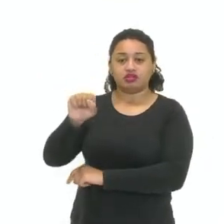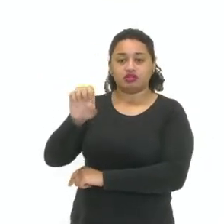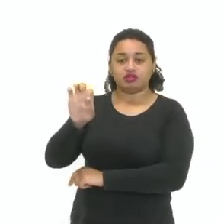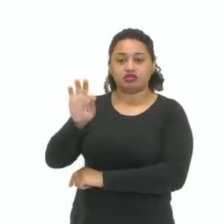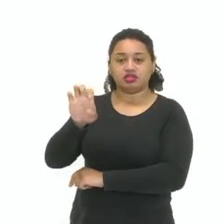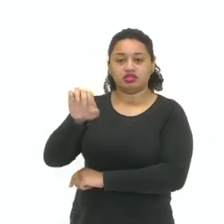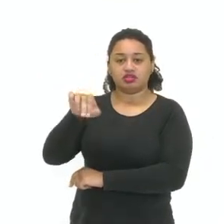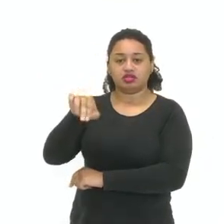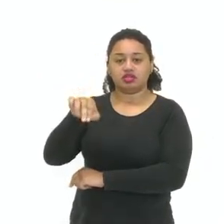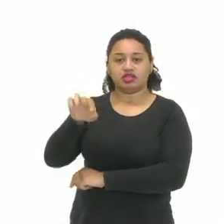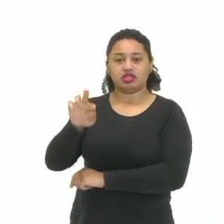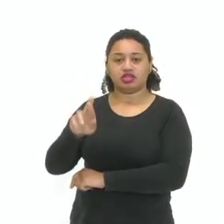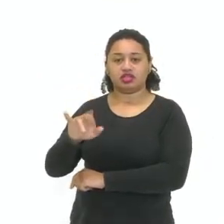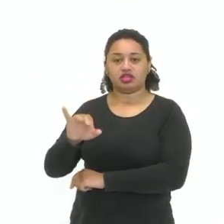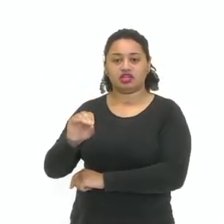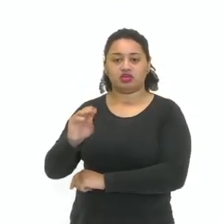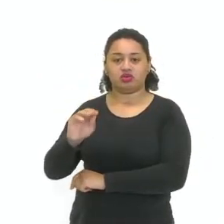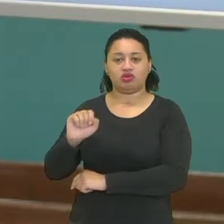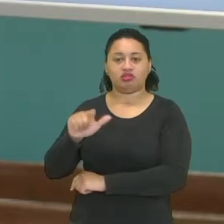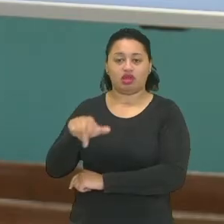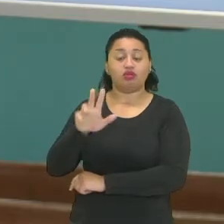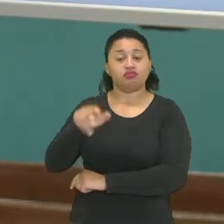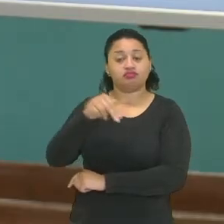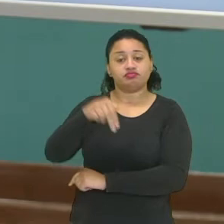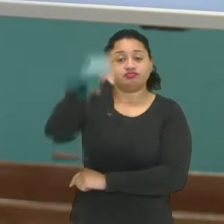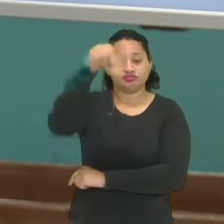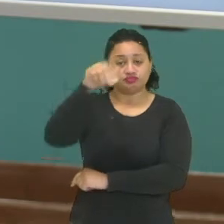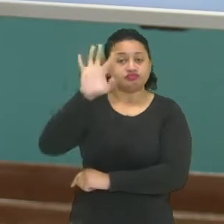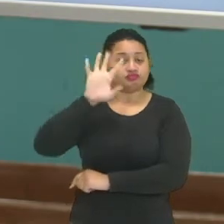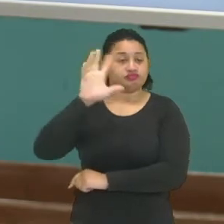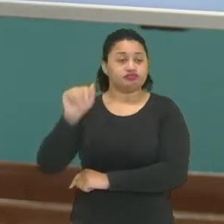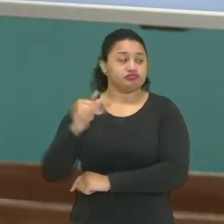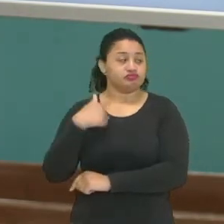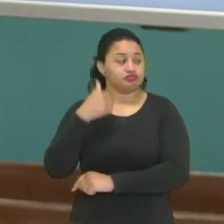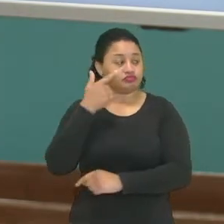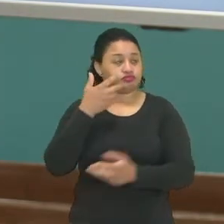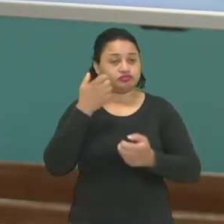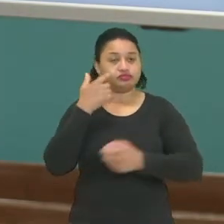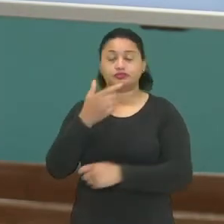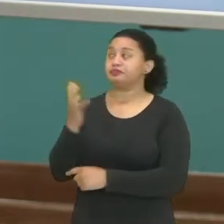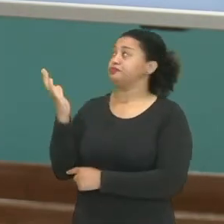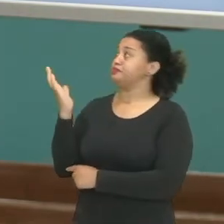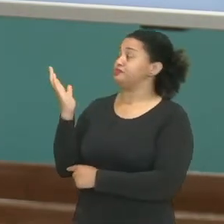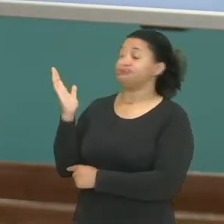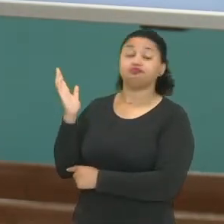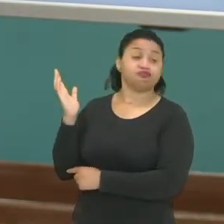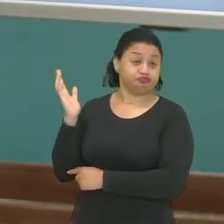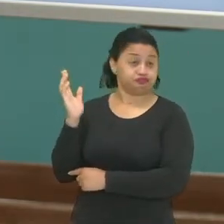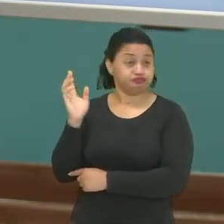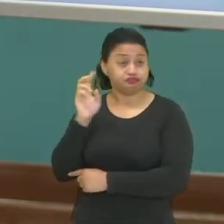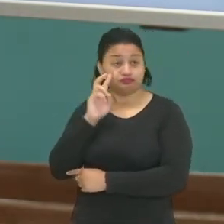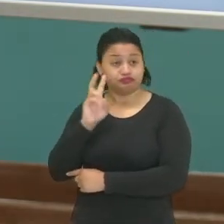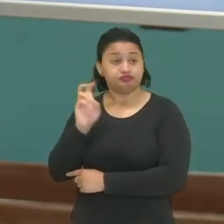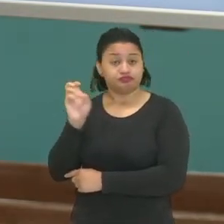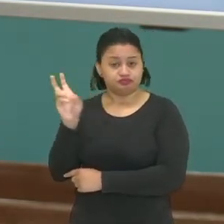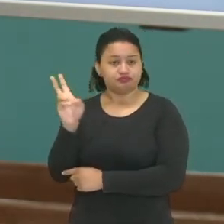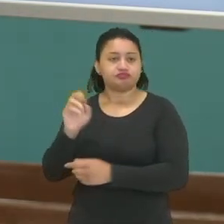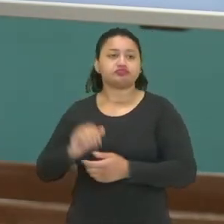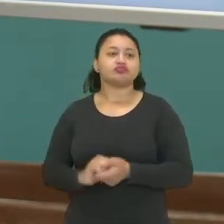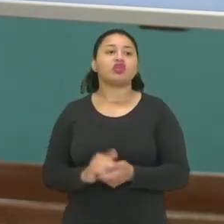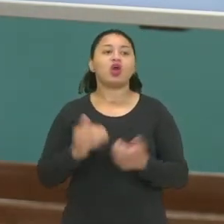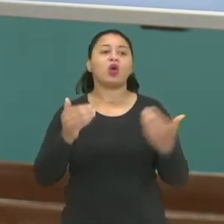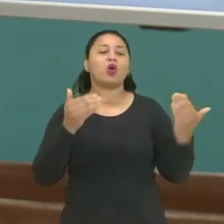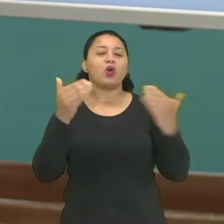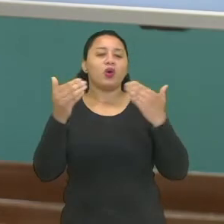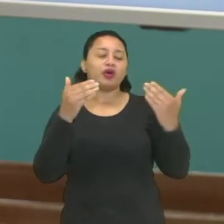da África, tá bom? Então, cada um tem suas peculiaridades aí, nós vamos ver a partir desse momento. Então, olha só, compare com o